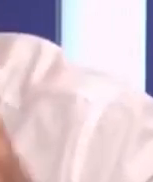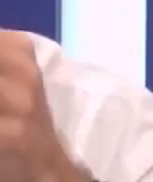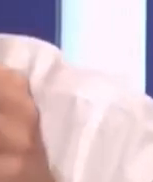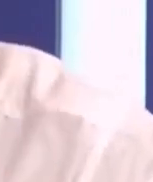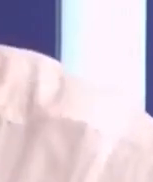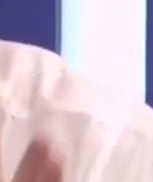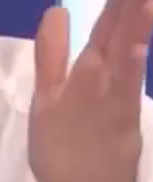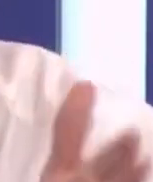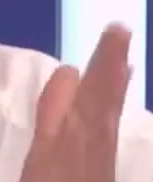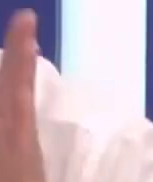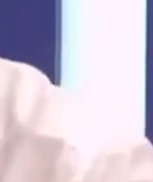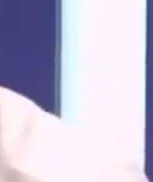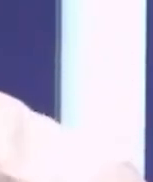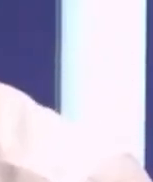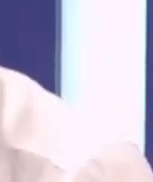grande baboseira